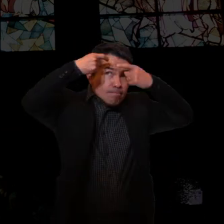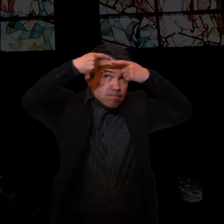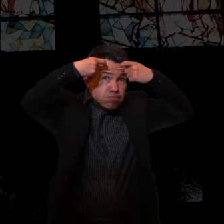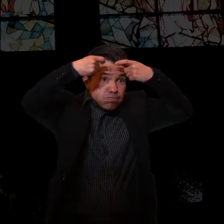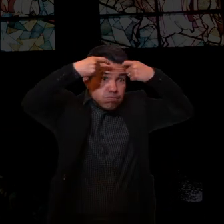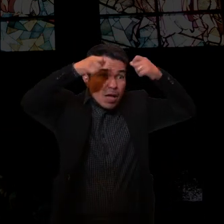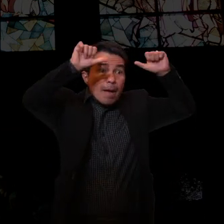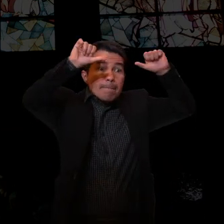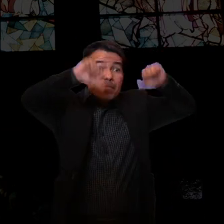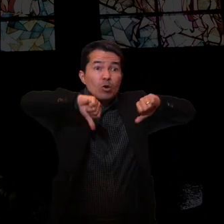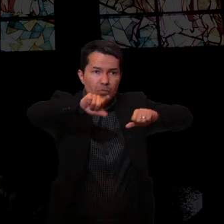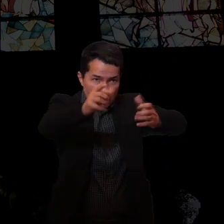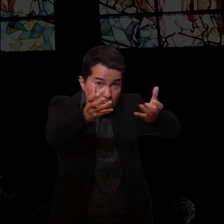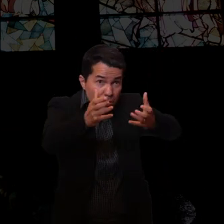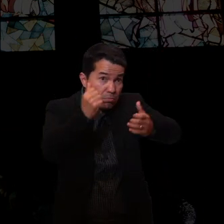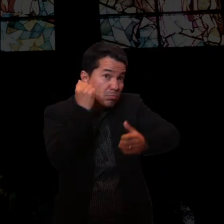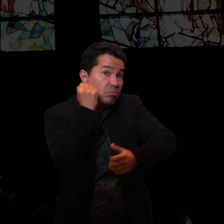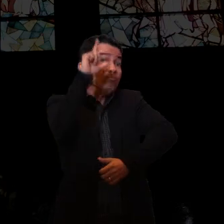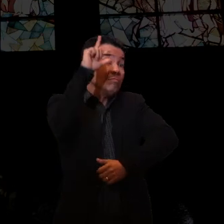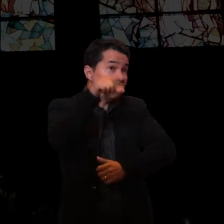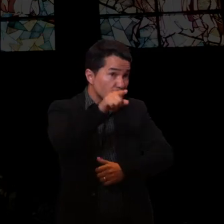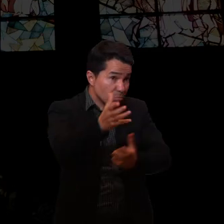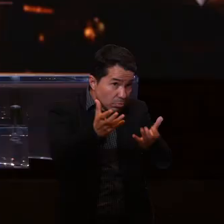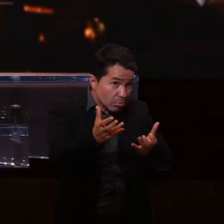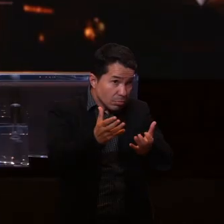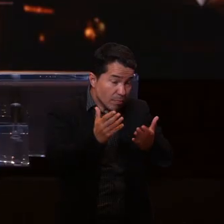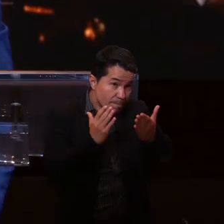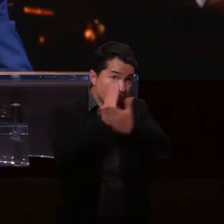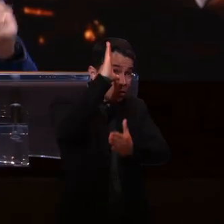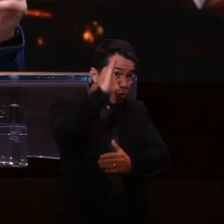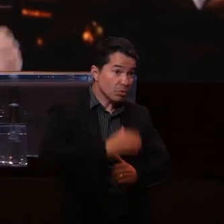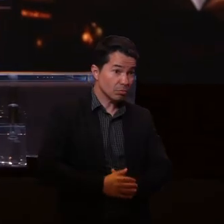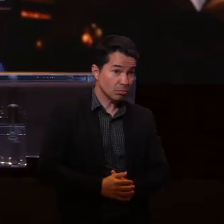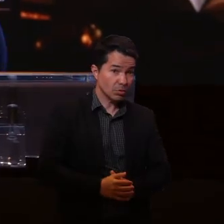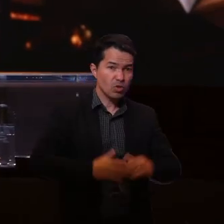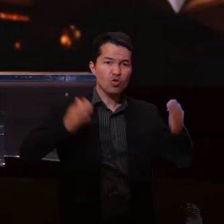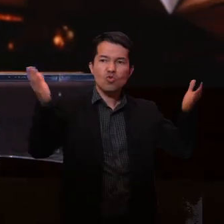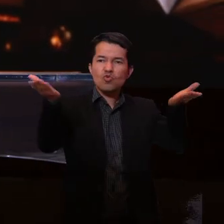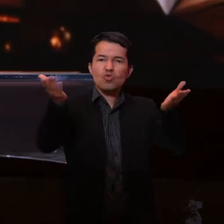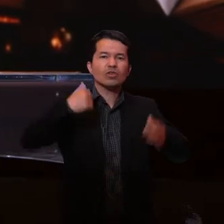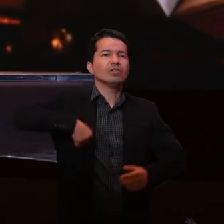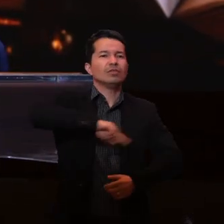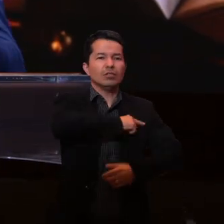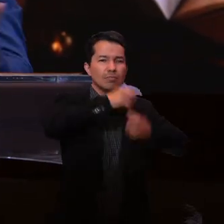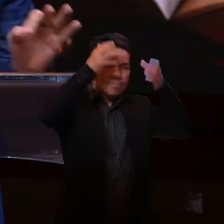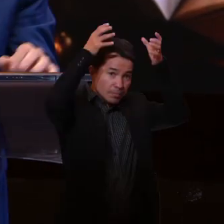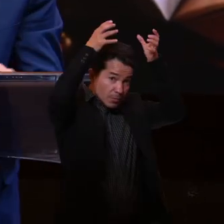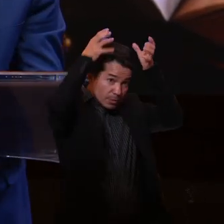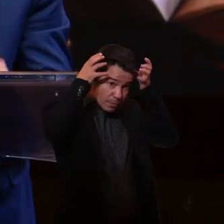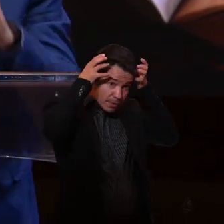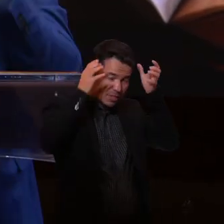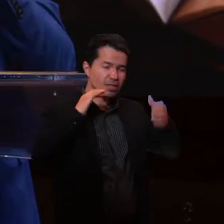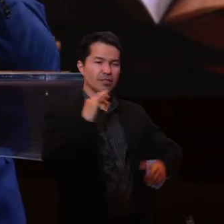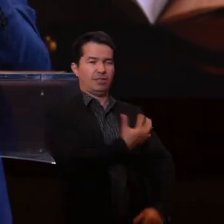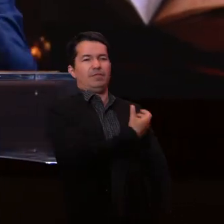as batalhas da mente? Nós vamos colocar o capacete da salvação. Efésios capítulo